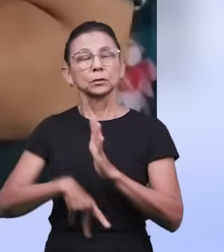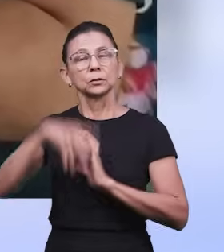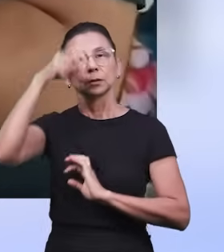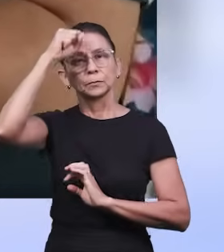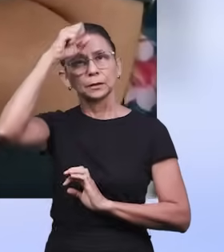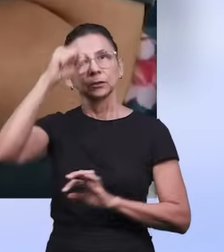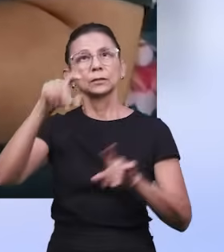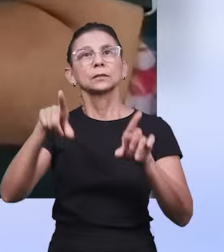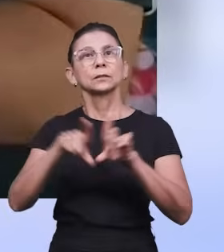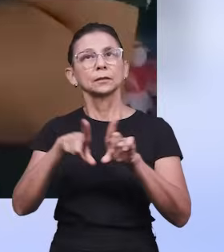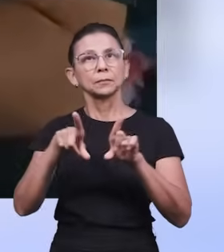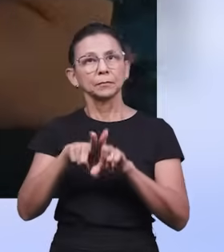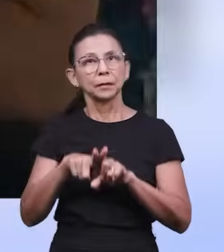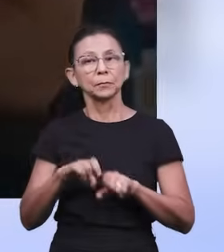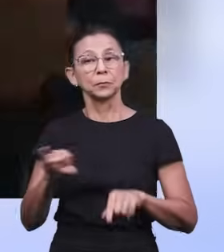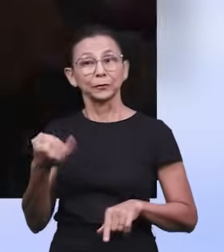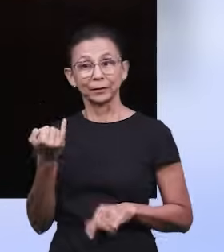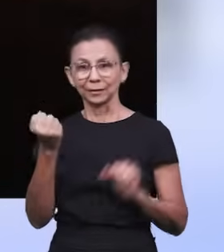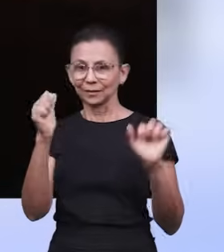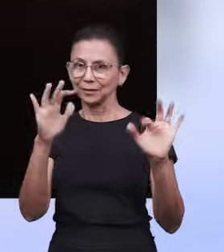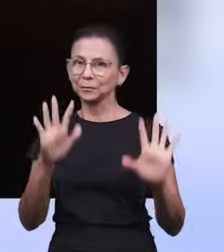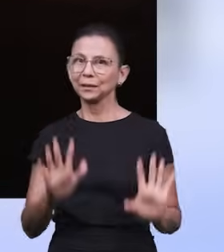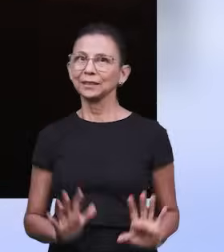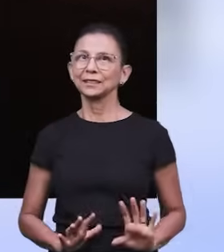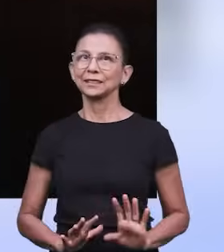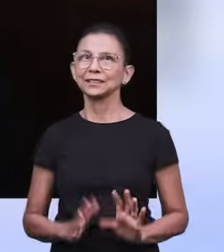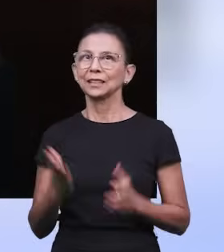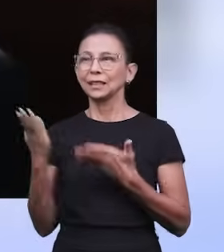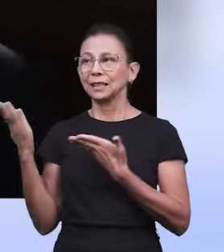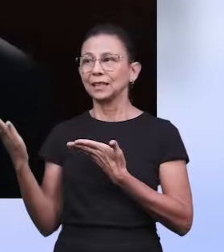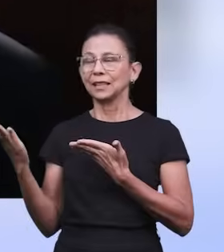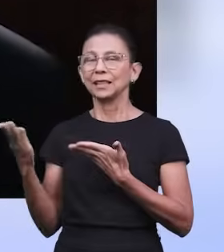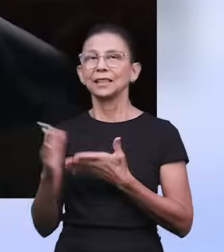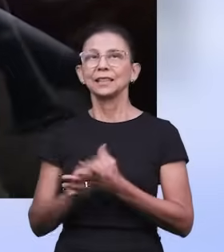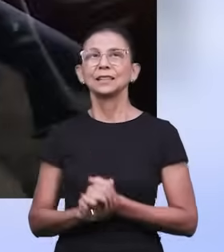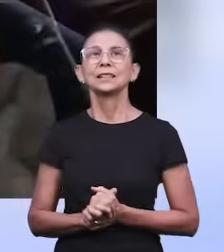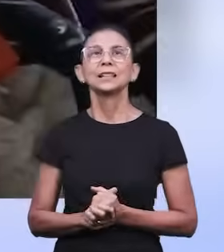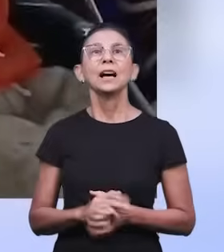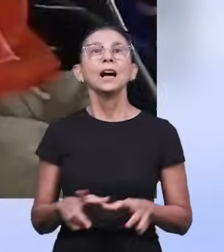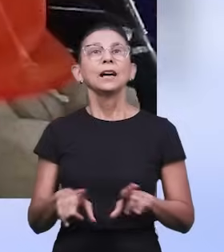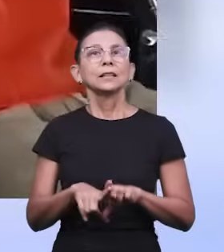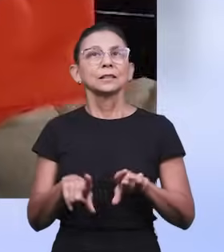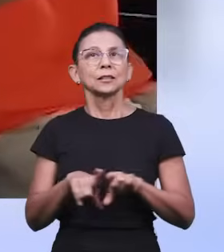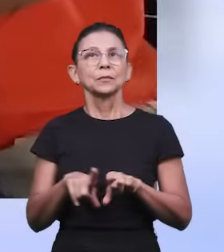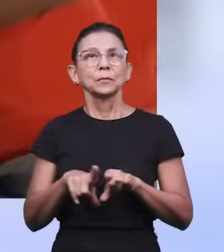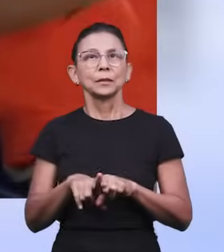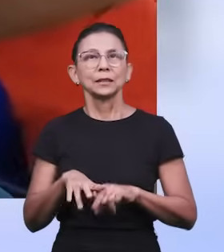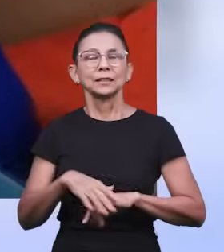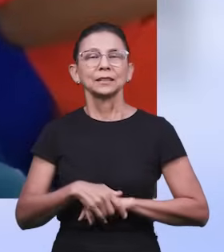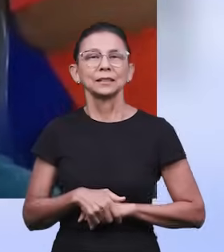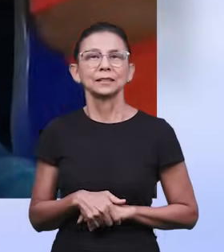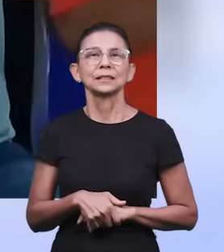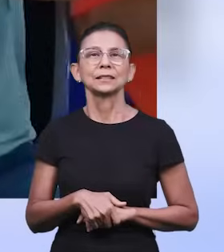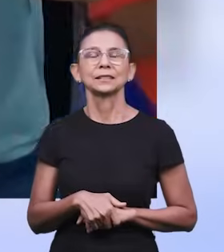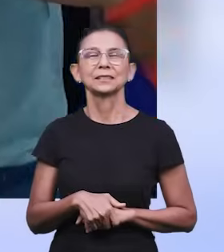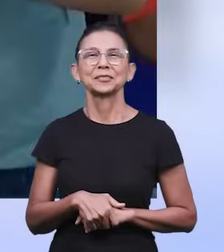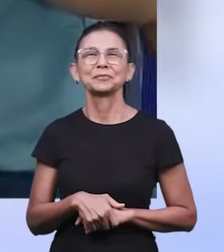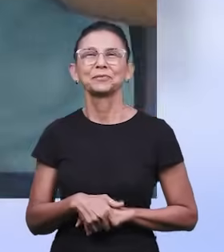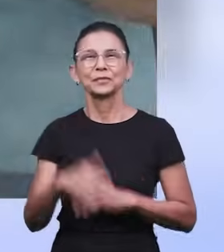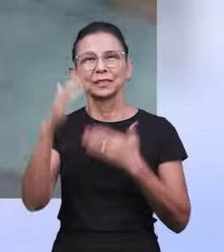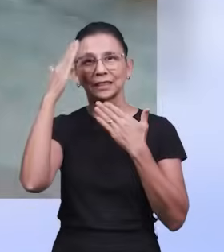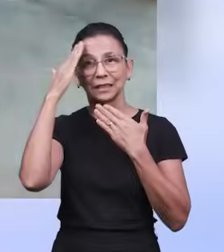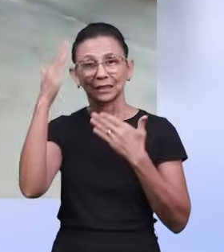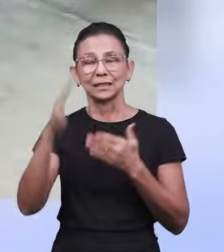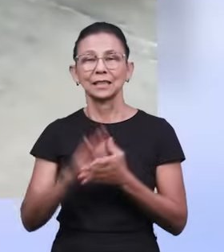os voluntários do Manaim mandaram uma saudação especial à equipe da cozinha, responsável pela preparação